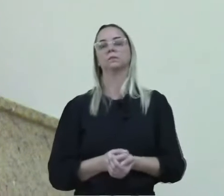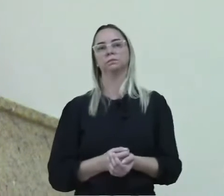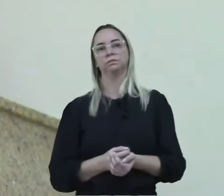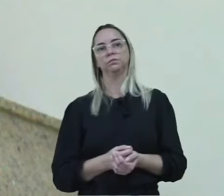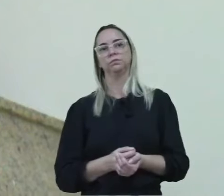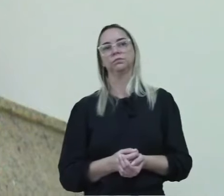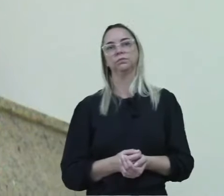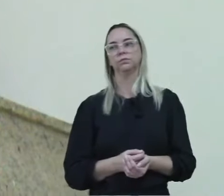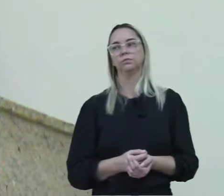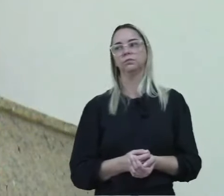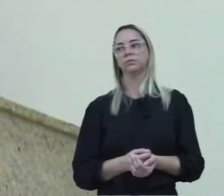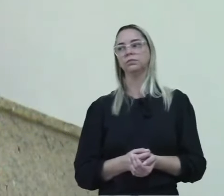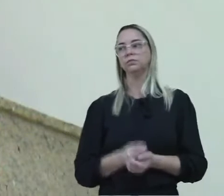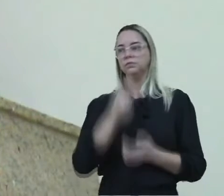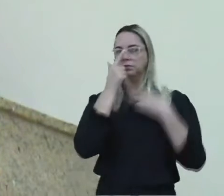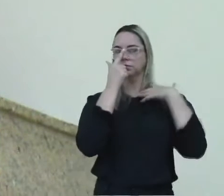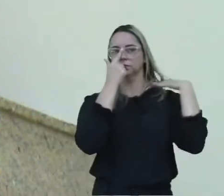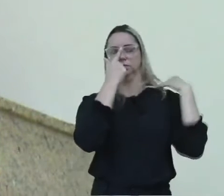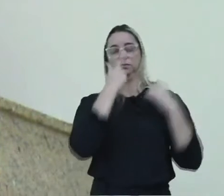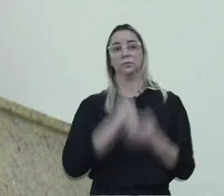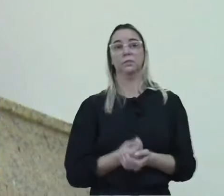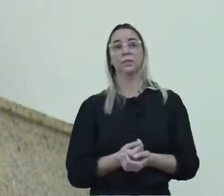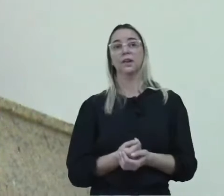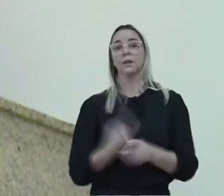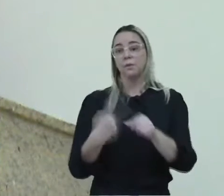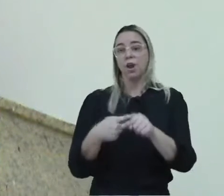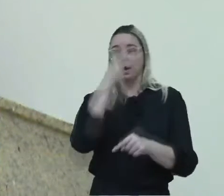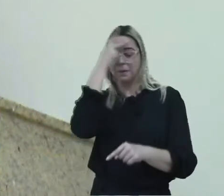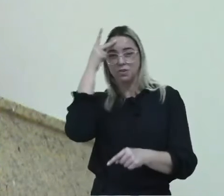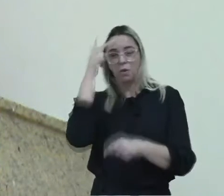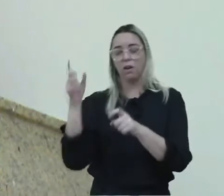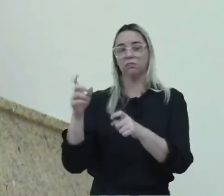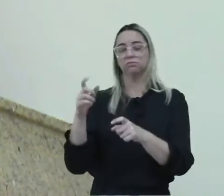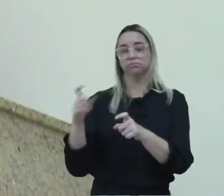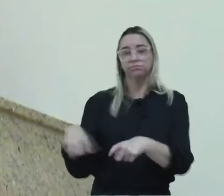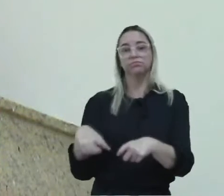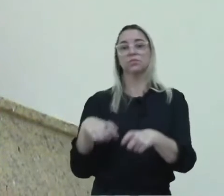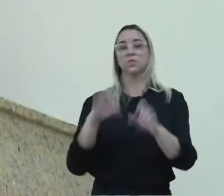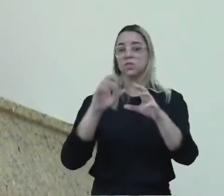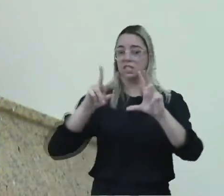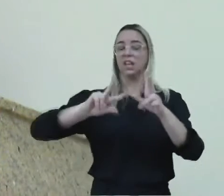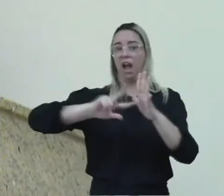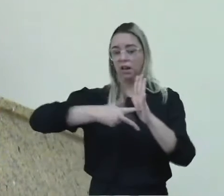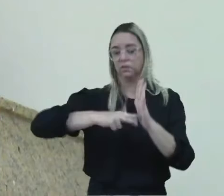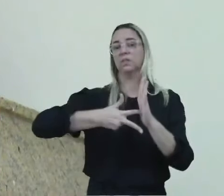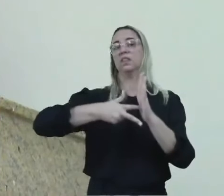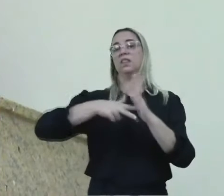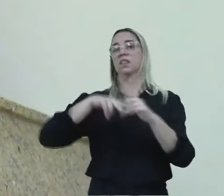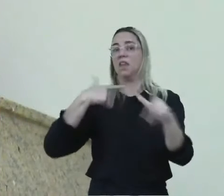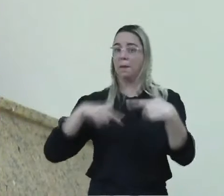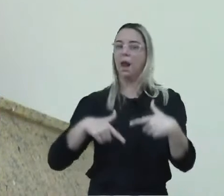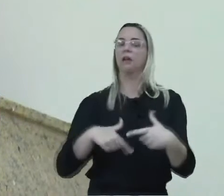de fato, merece, todo pela sua dedicação ao nosso povo do campo e também da cidade.